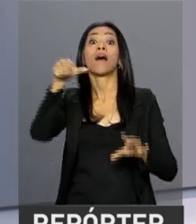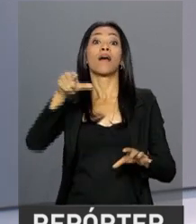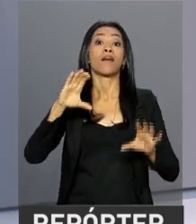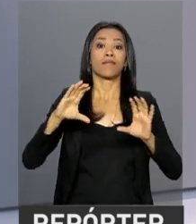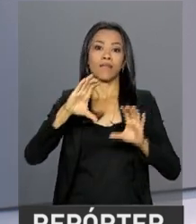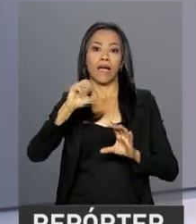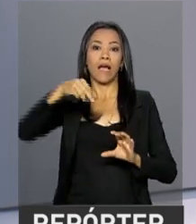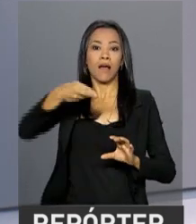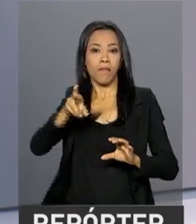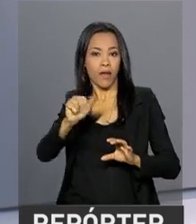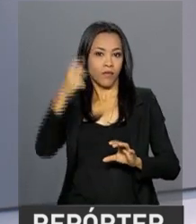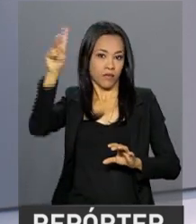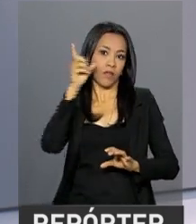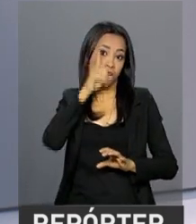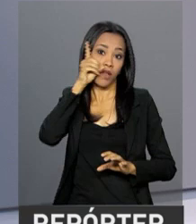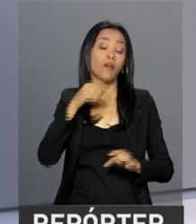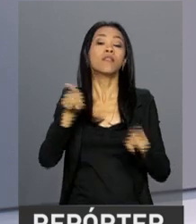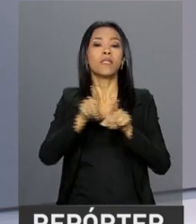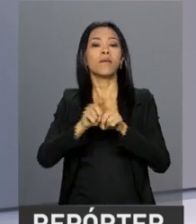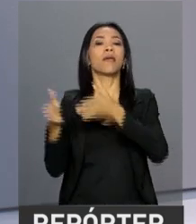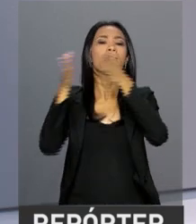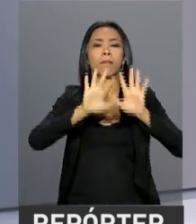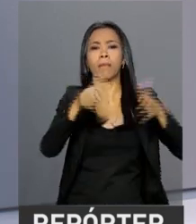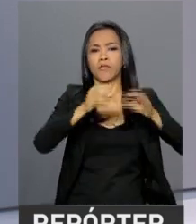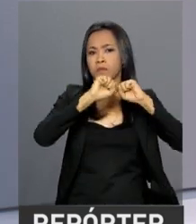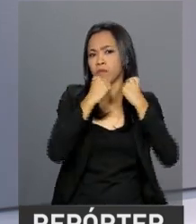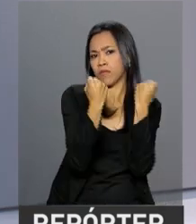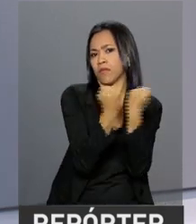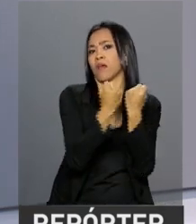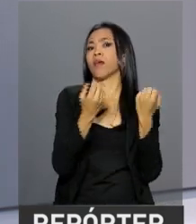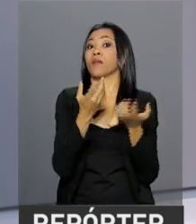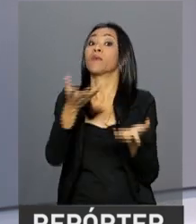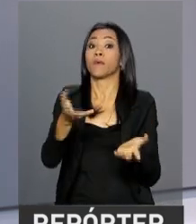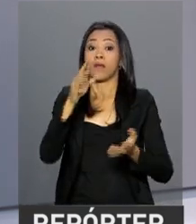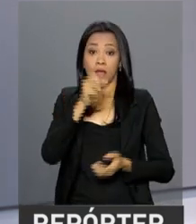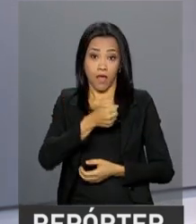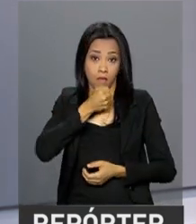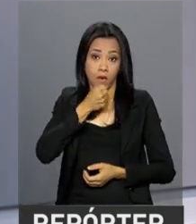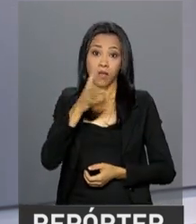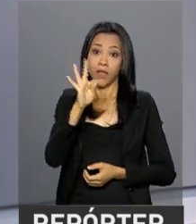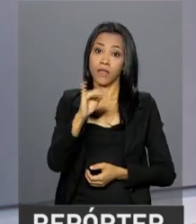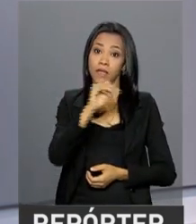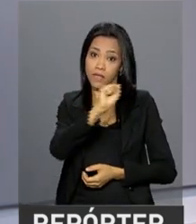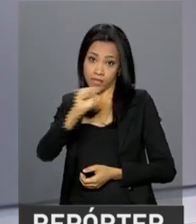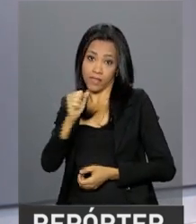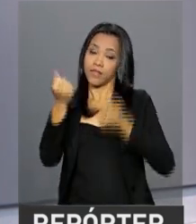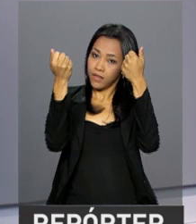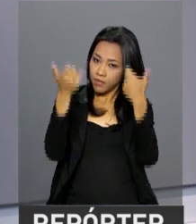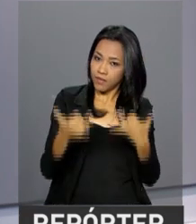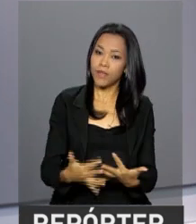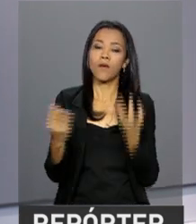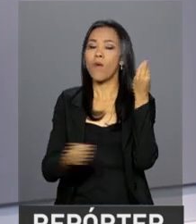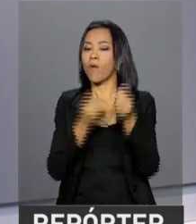e ainda participa de um seminário sobre investimentos Russos no Brasil a repórter Taíssa dias está em Moscou e traz os detalhes